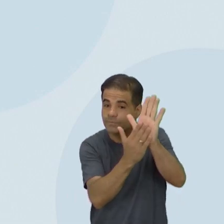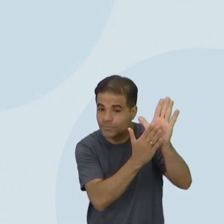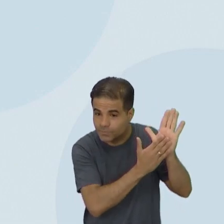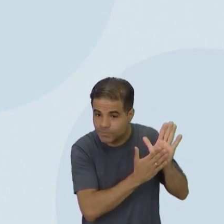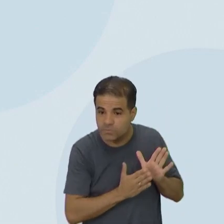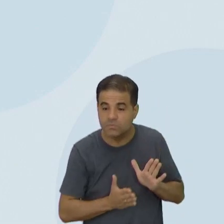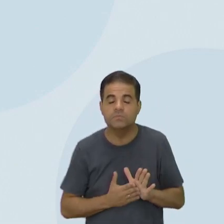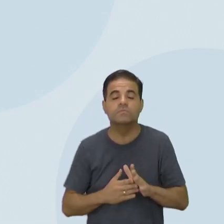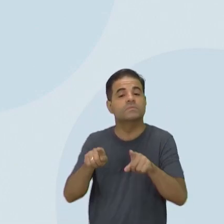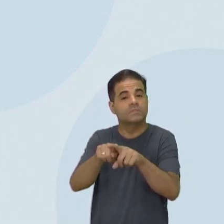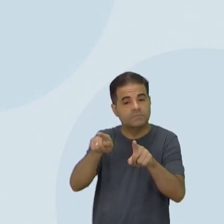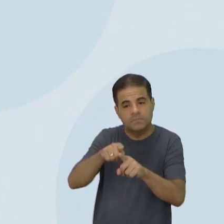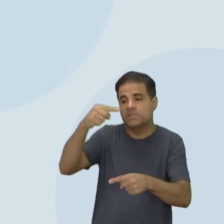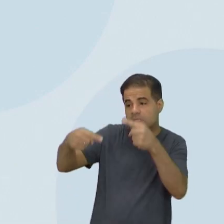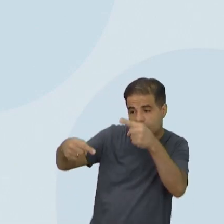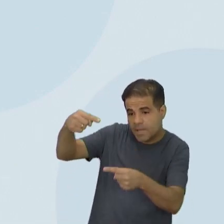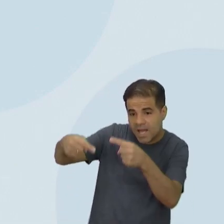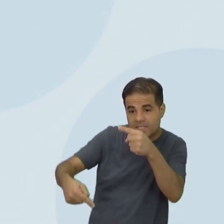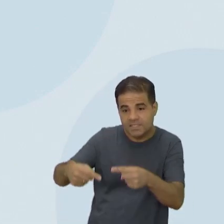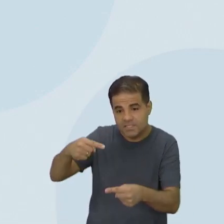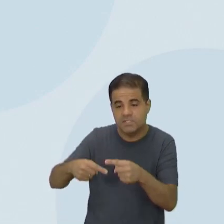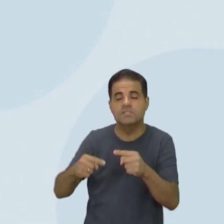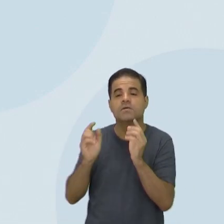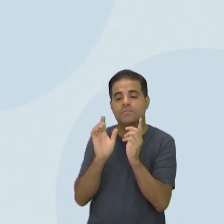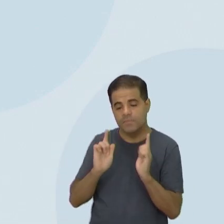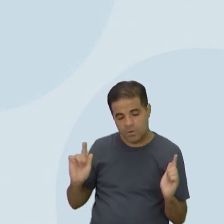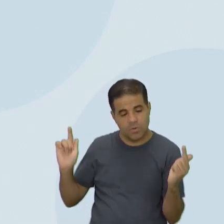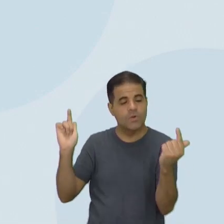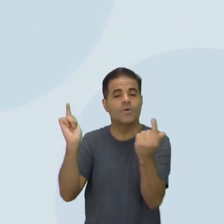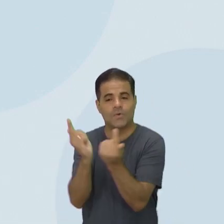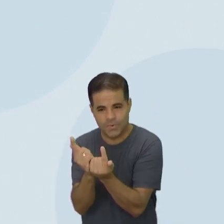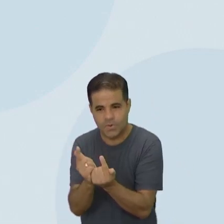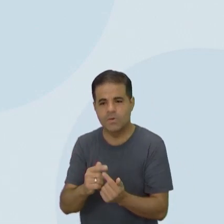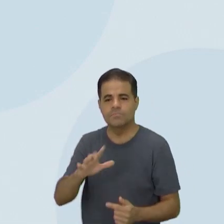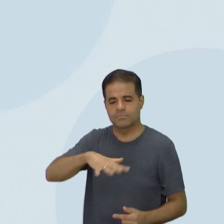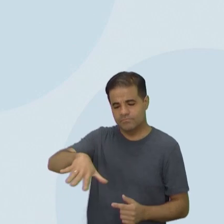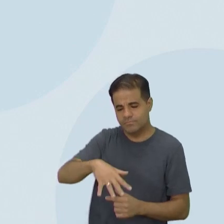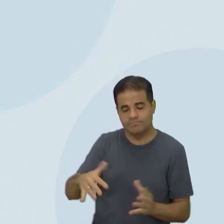propostas e debatidas pelo grupo de forma